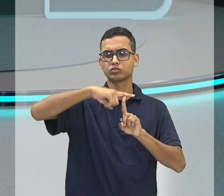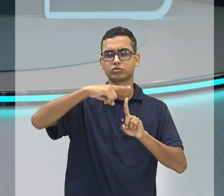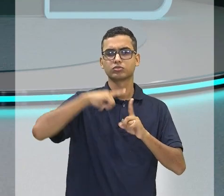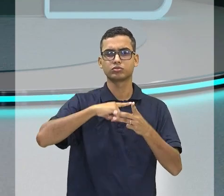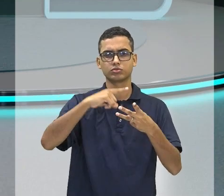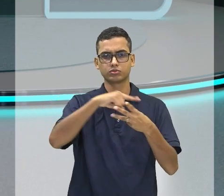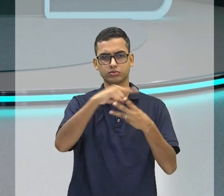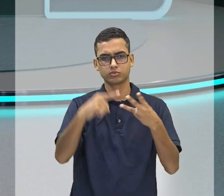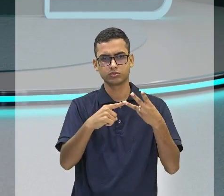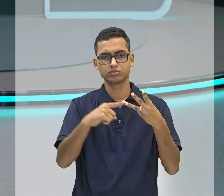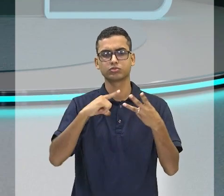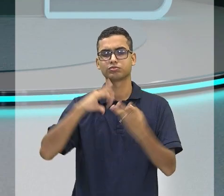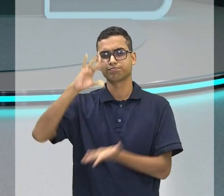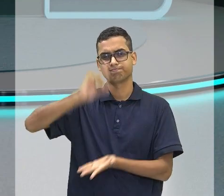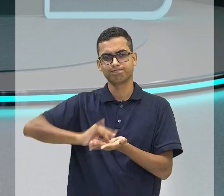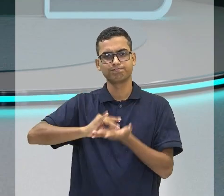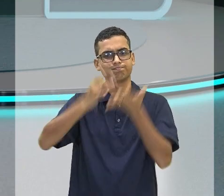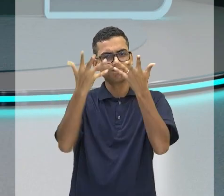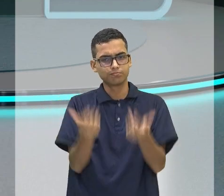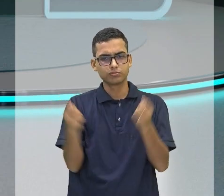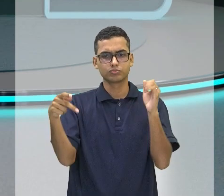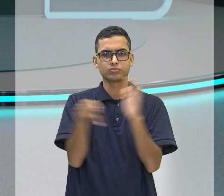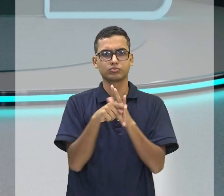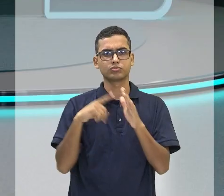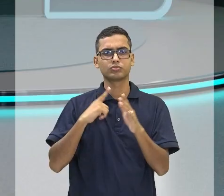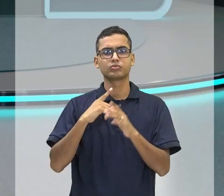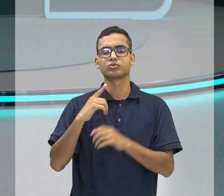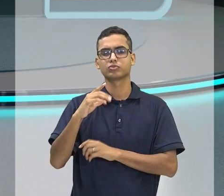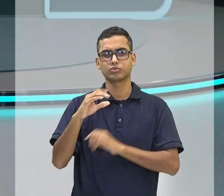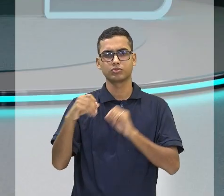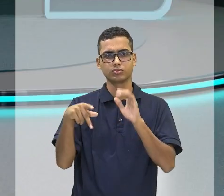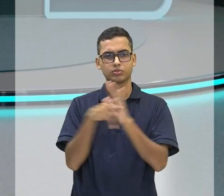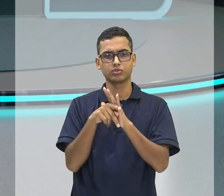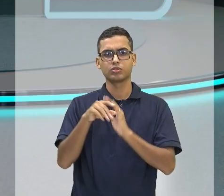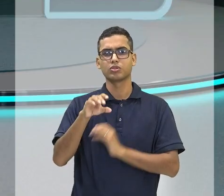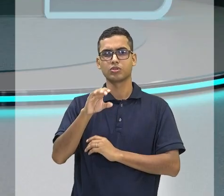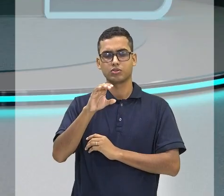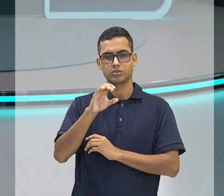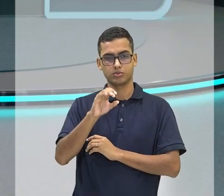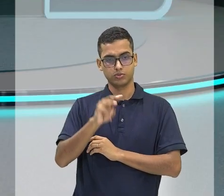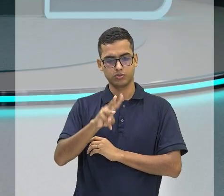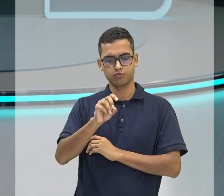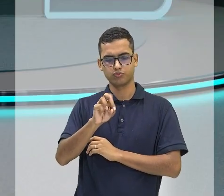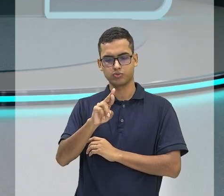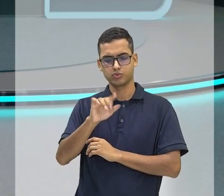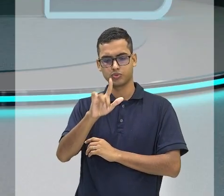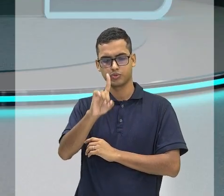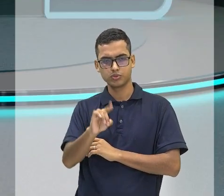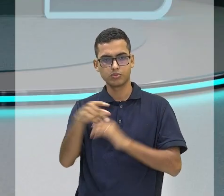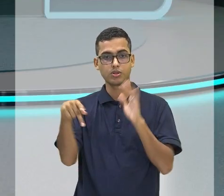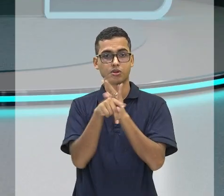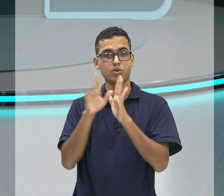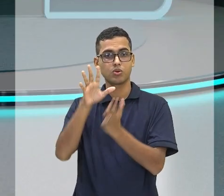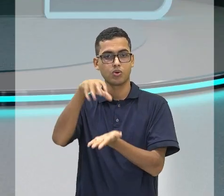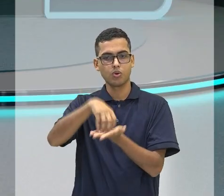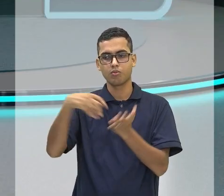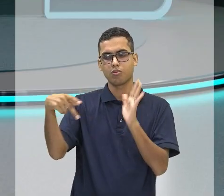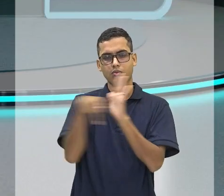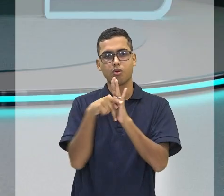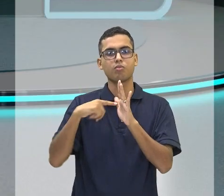4 oficialmente reconhecidos pela World Karate Federation, ou seja, pela Federação de Karatê,